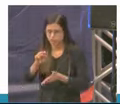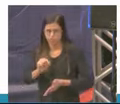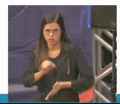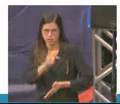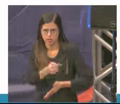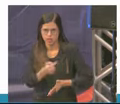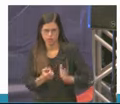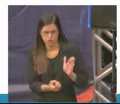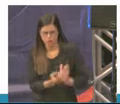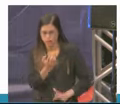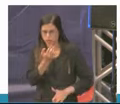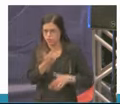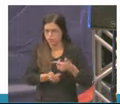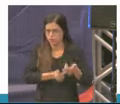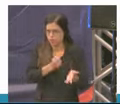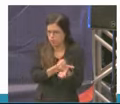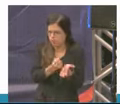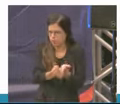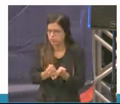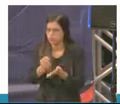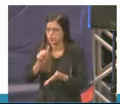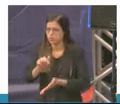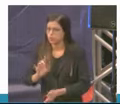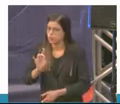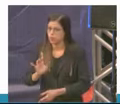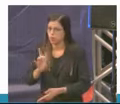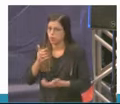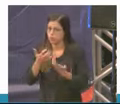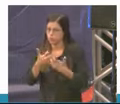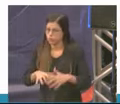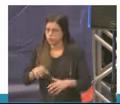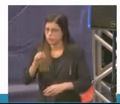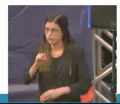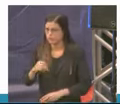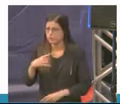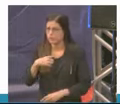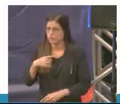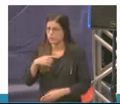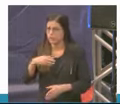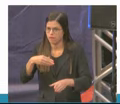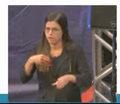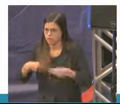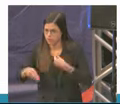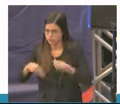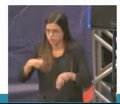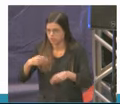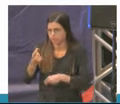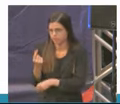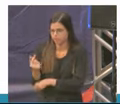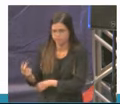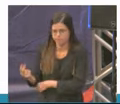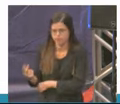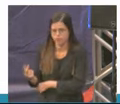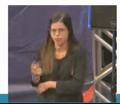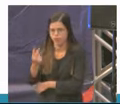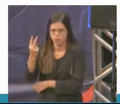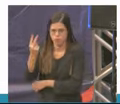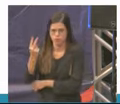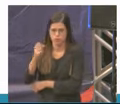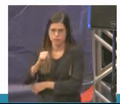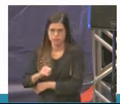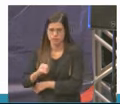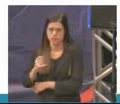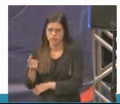momento. Essa mágica só funciona, entretanto, se existe elasticidade no preço. Ou seja, se é um preço menor, gera mais